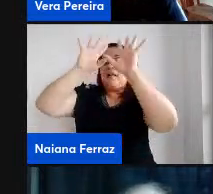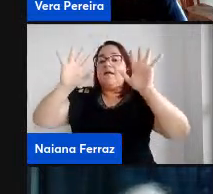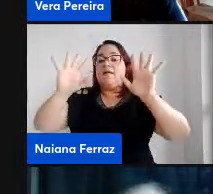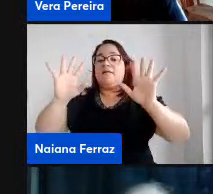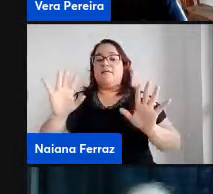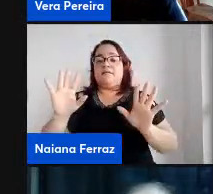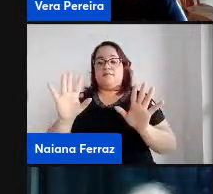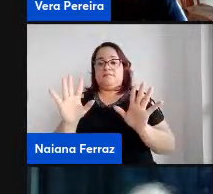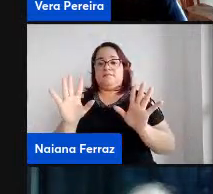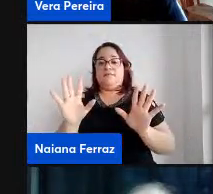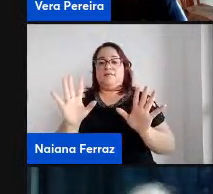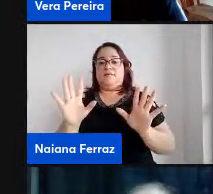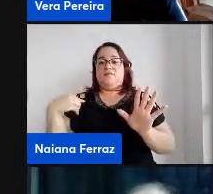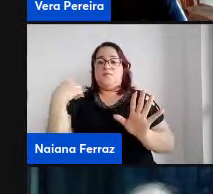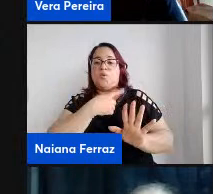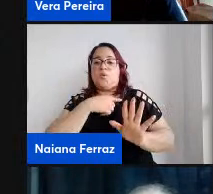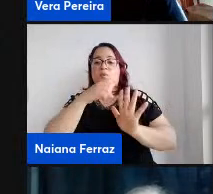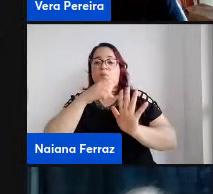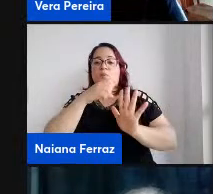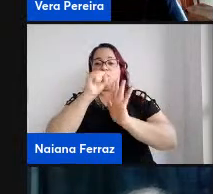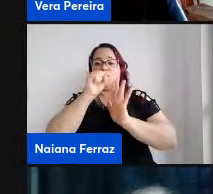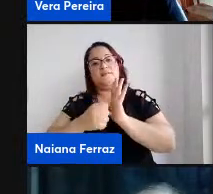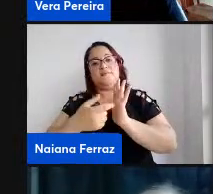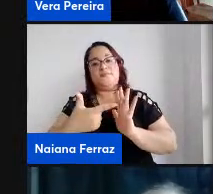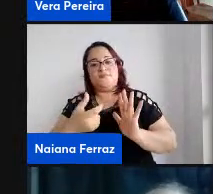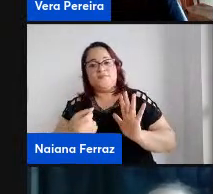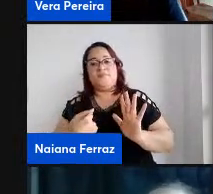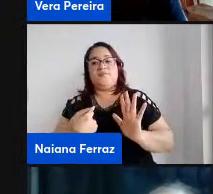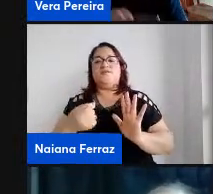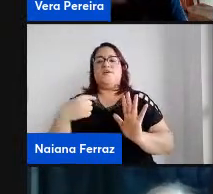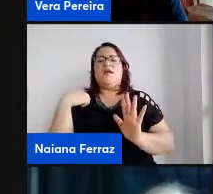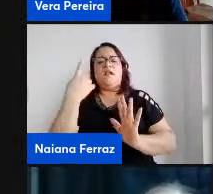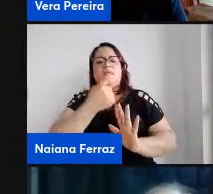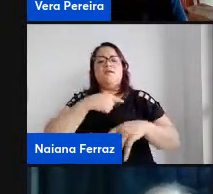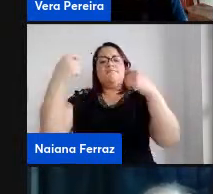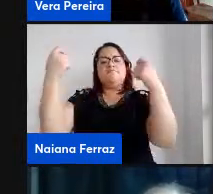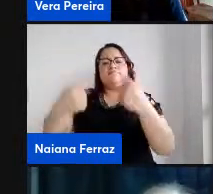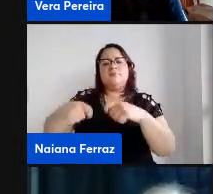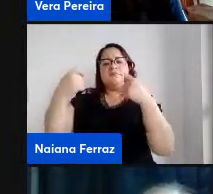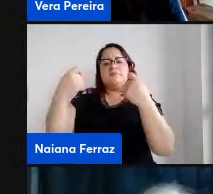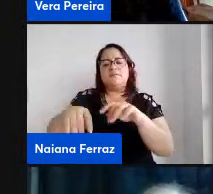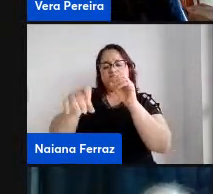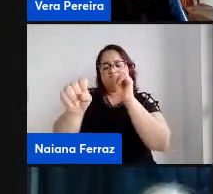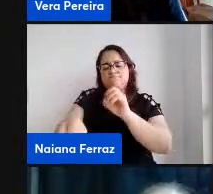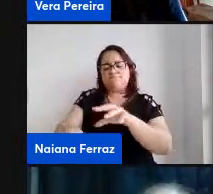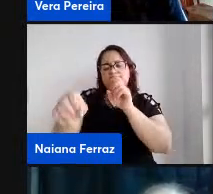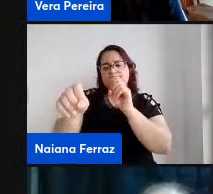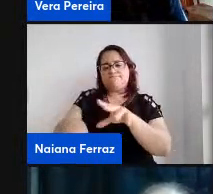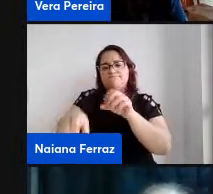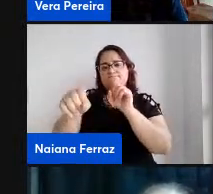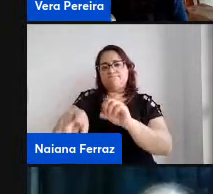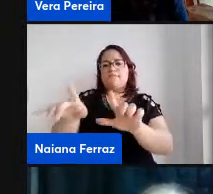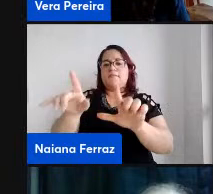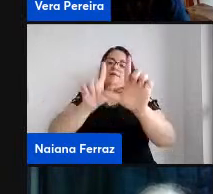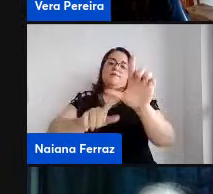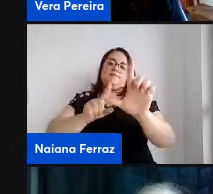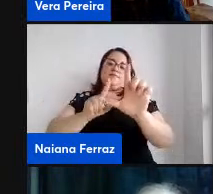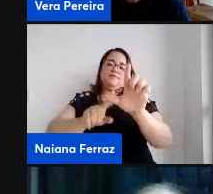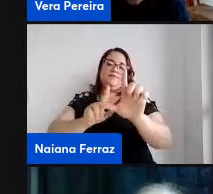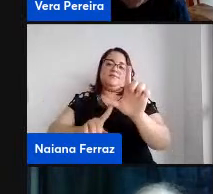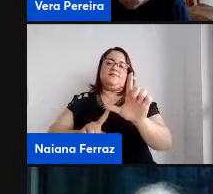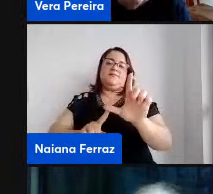século XX, que nós precisamos ensinar as letras para que